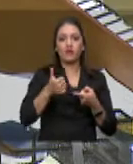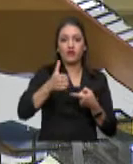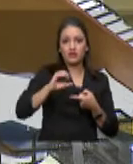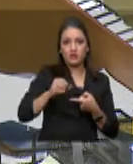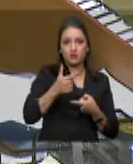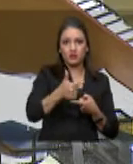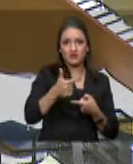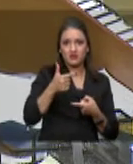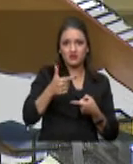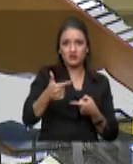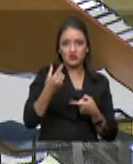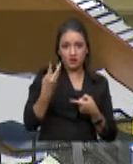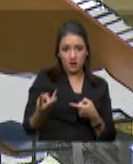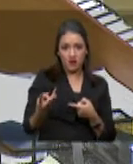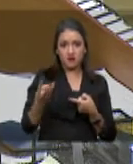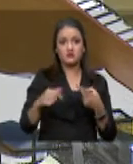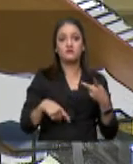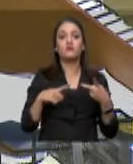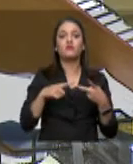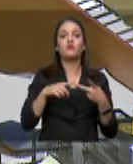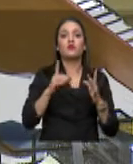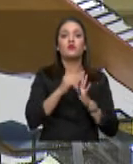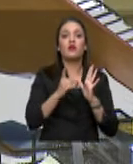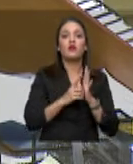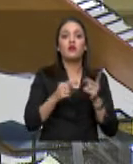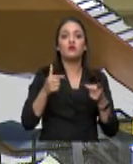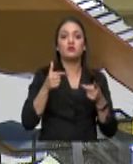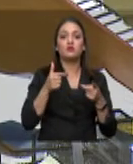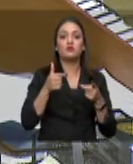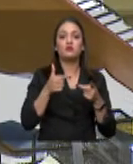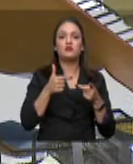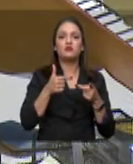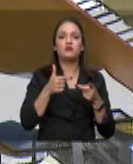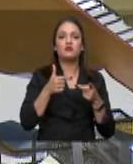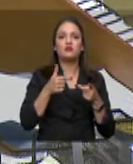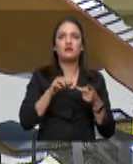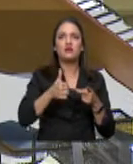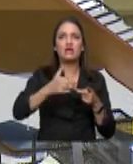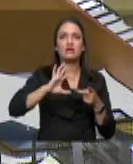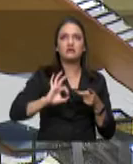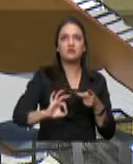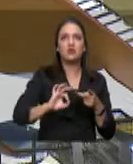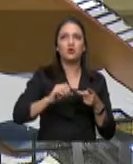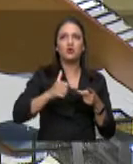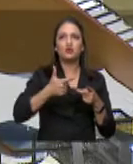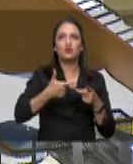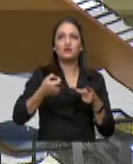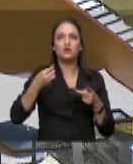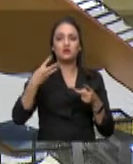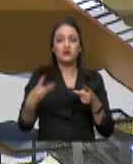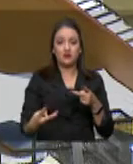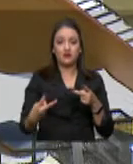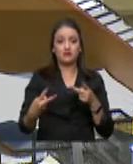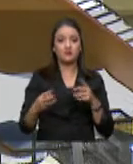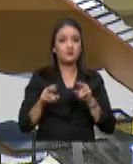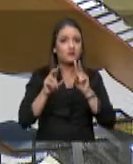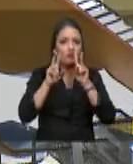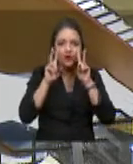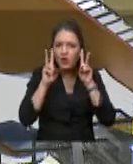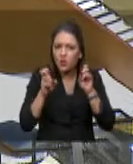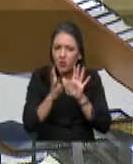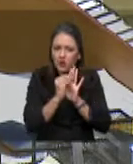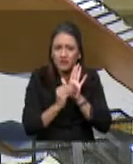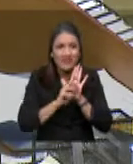10.239 de 2020 e o Decreto 10.223 de 2020. A matéria não é idêntica. Enquanto